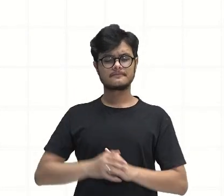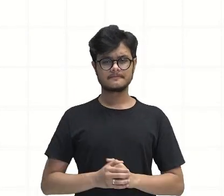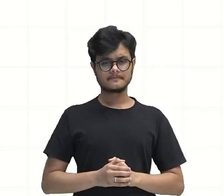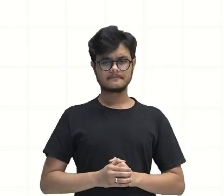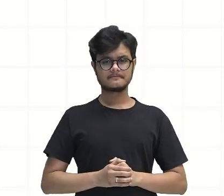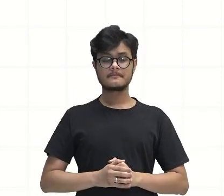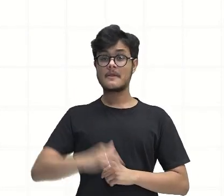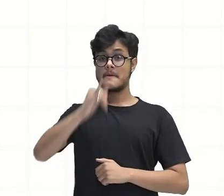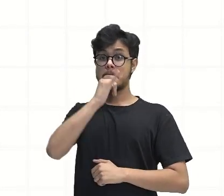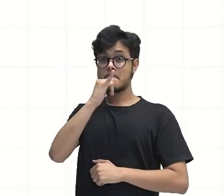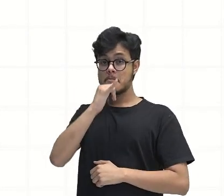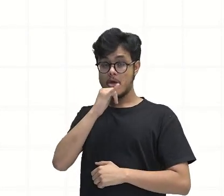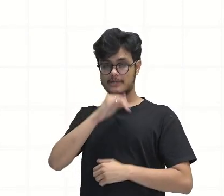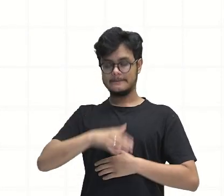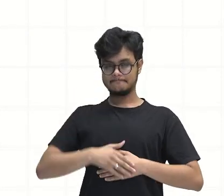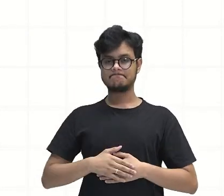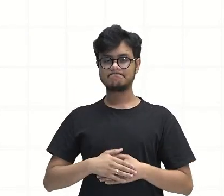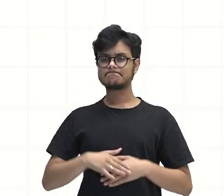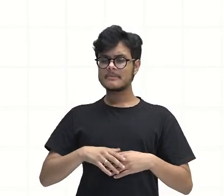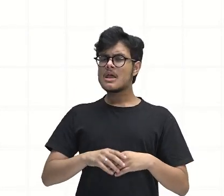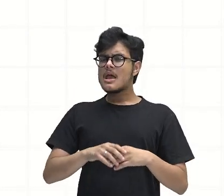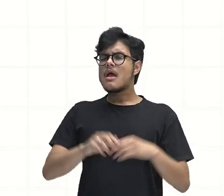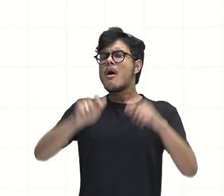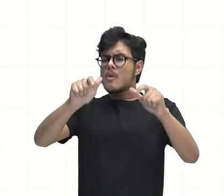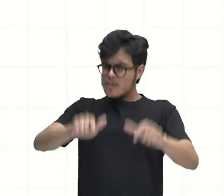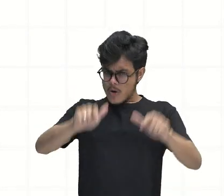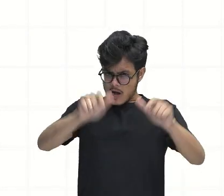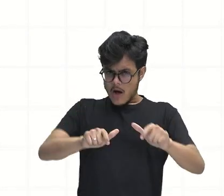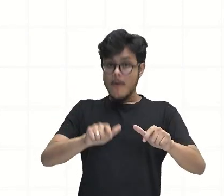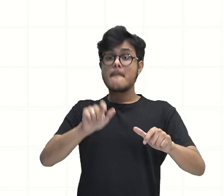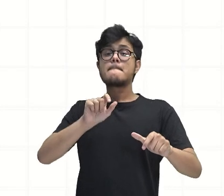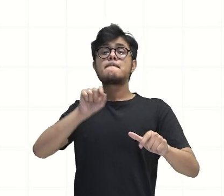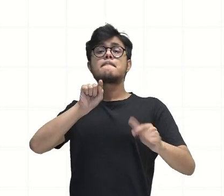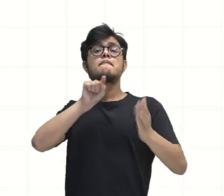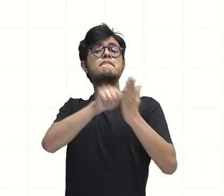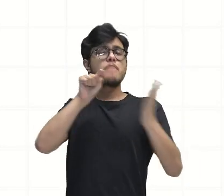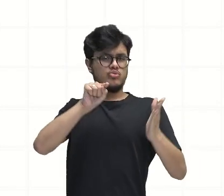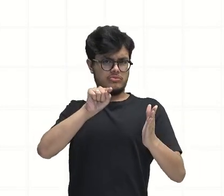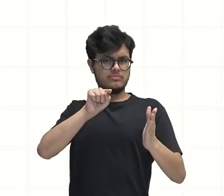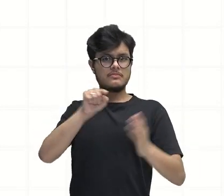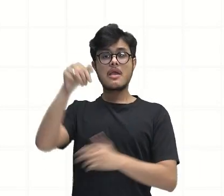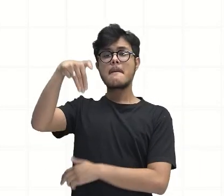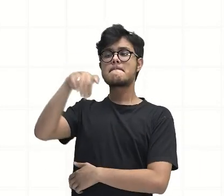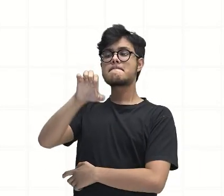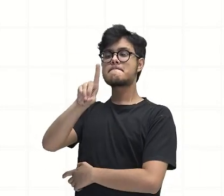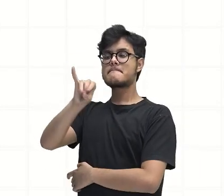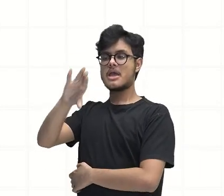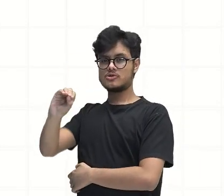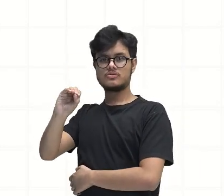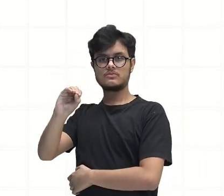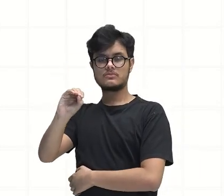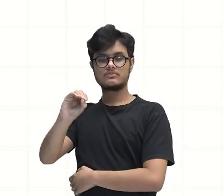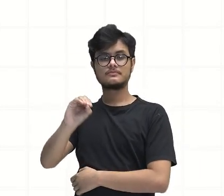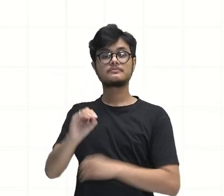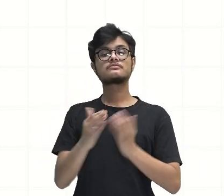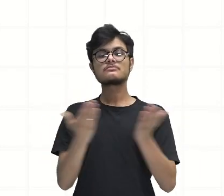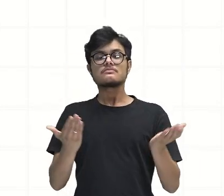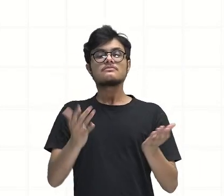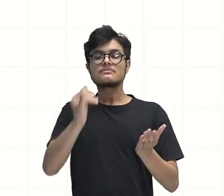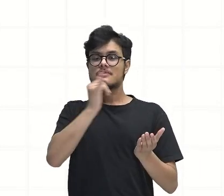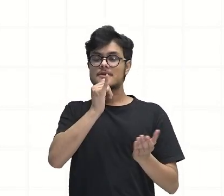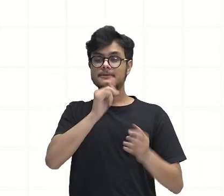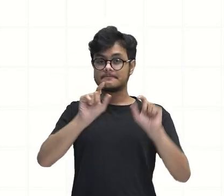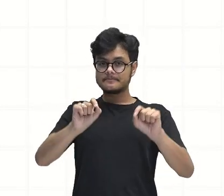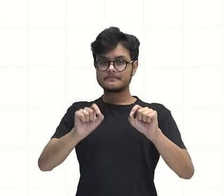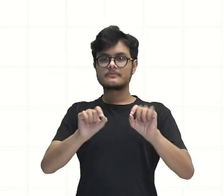ponto médio de um segmento. O que seria o ponto médio de um segmento? É o ponto que divide a metade